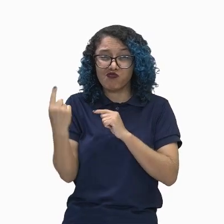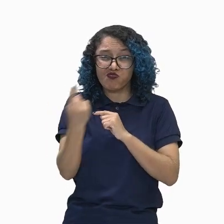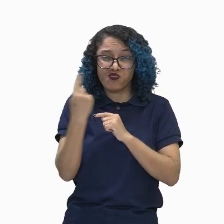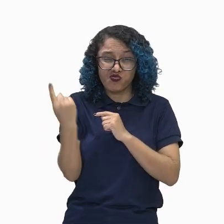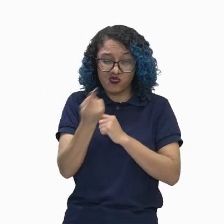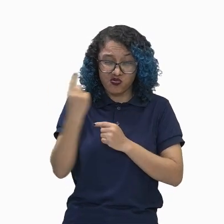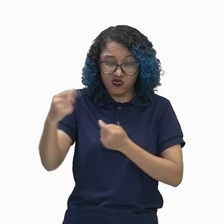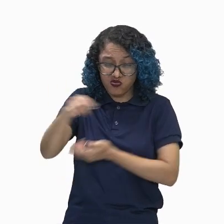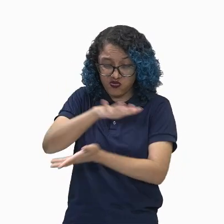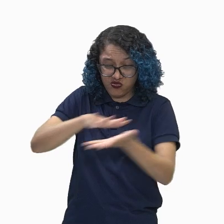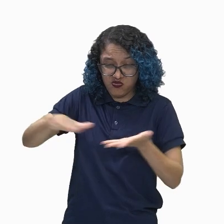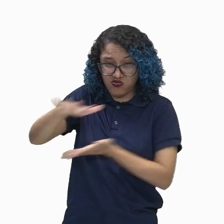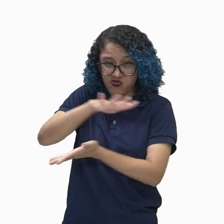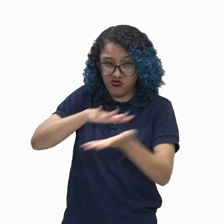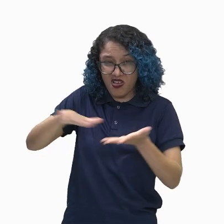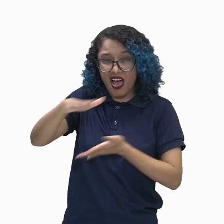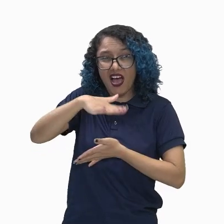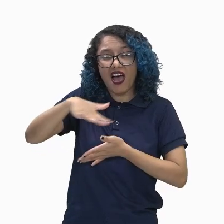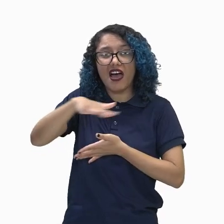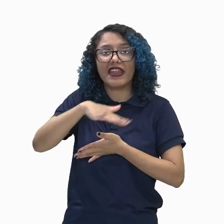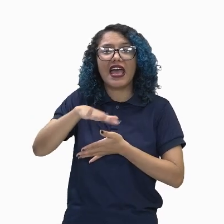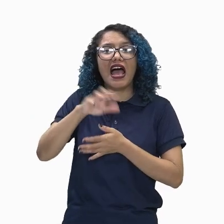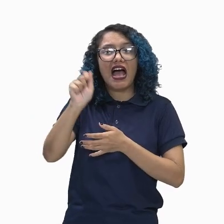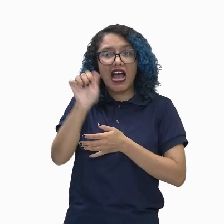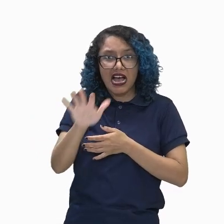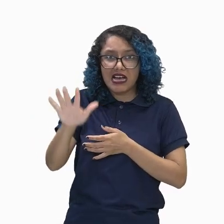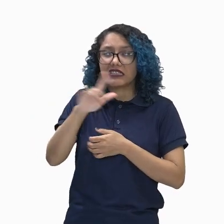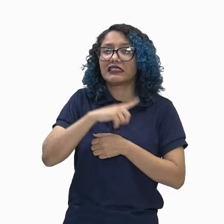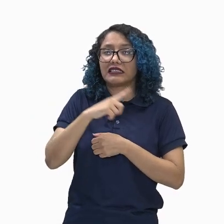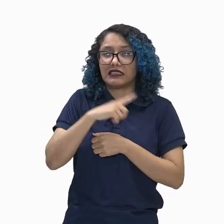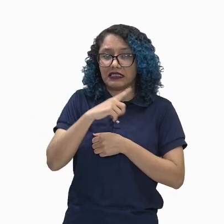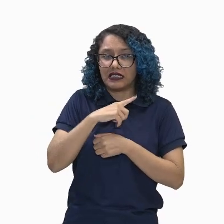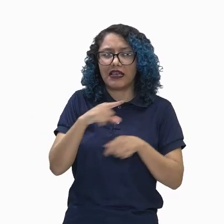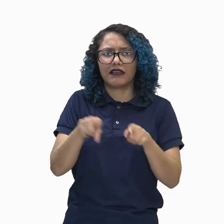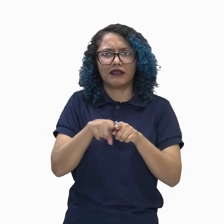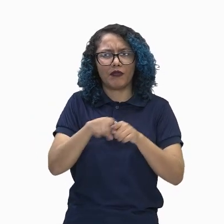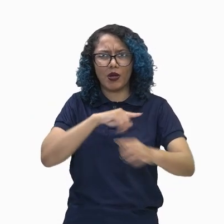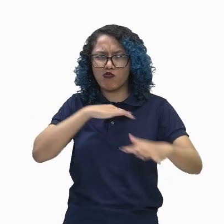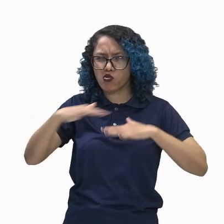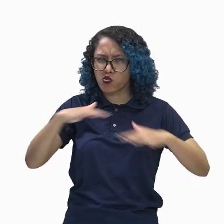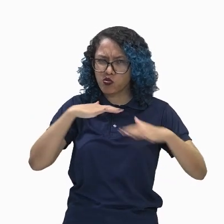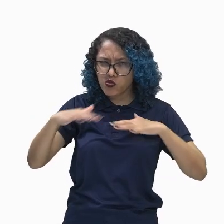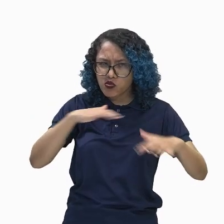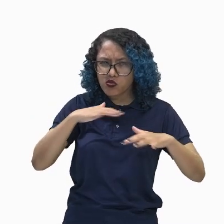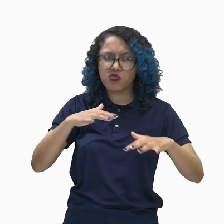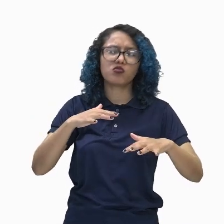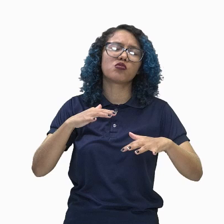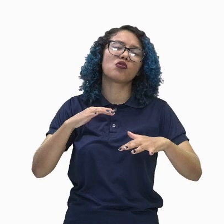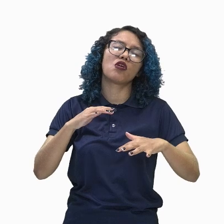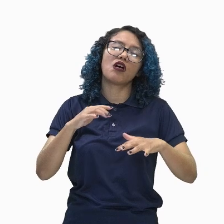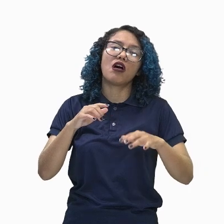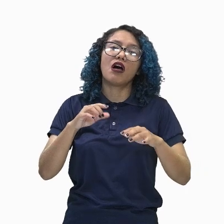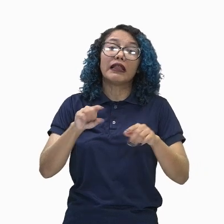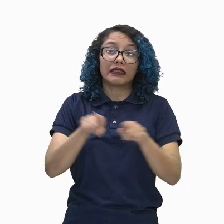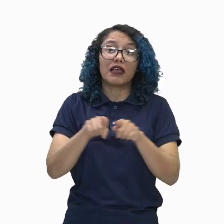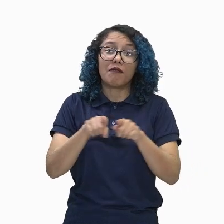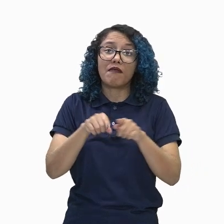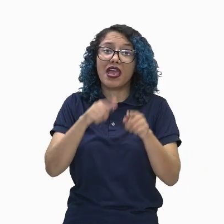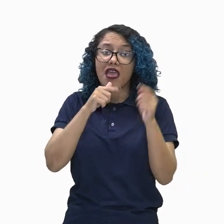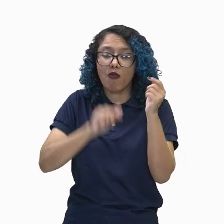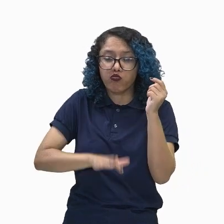ocorrem ali na parte da Ásia, né? Os terremotos, até mesmo enchentes, gente,